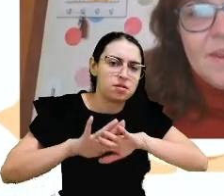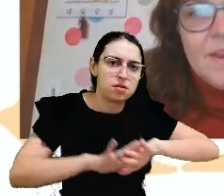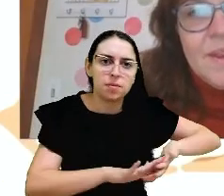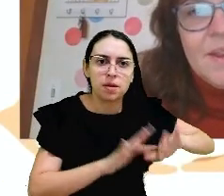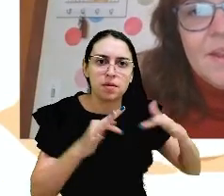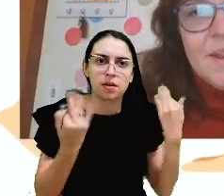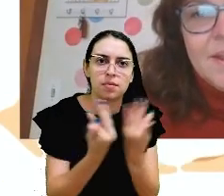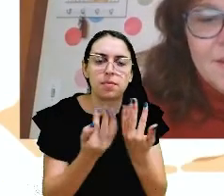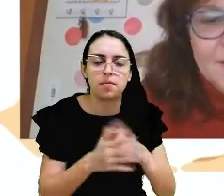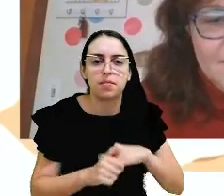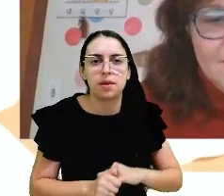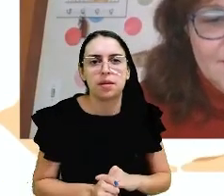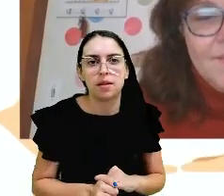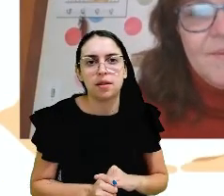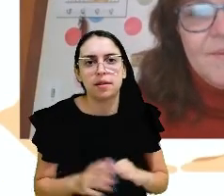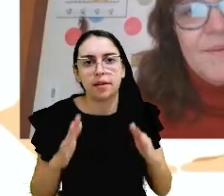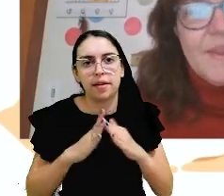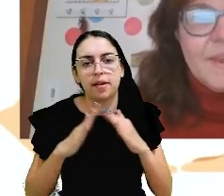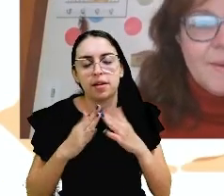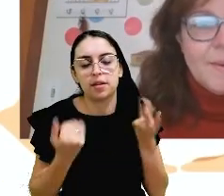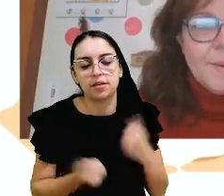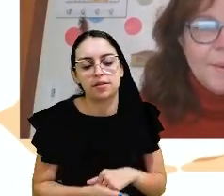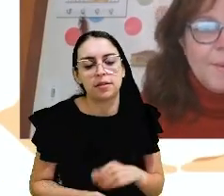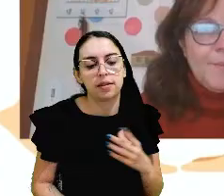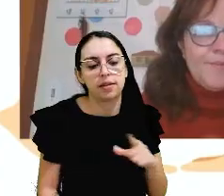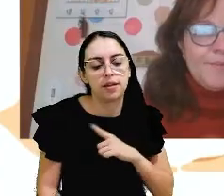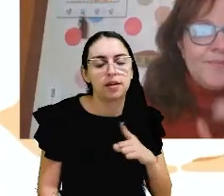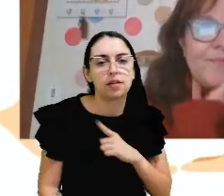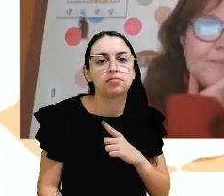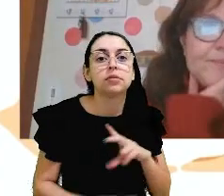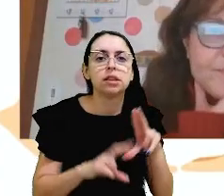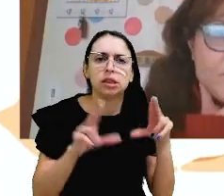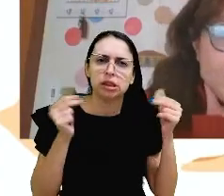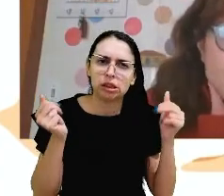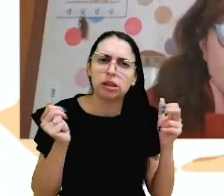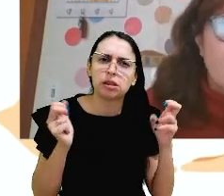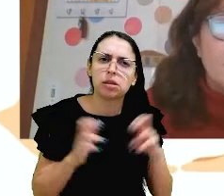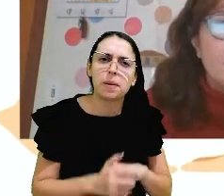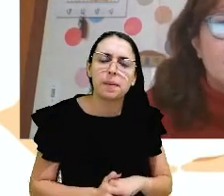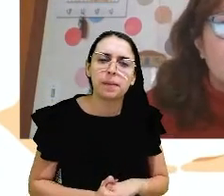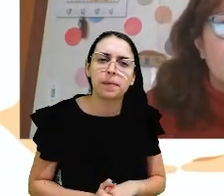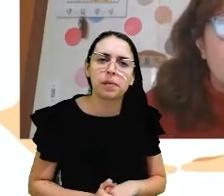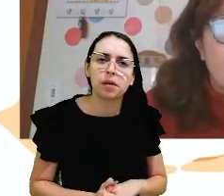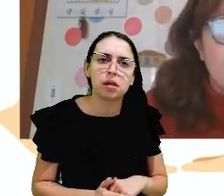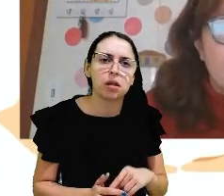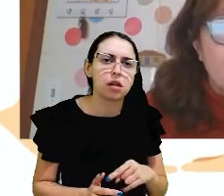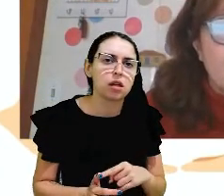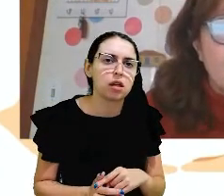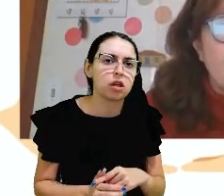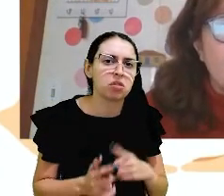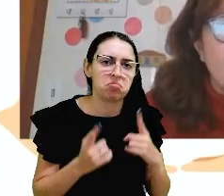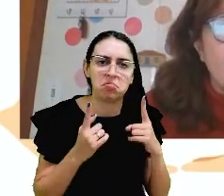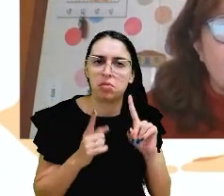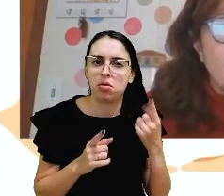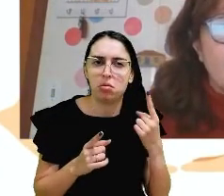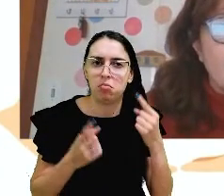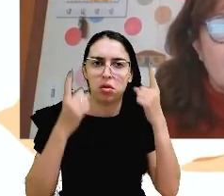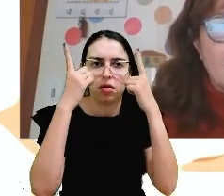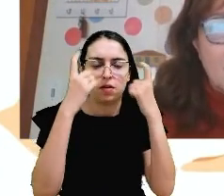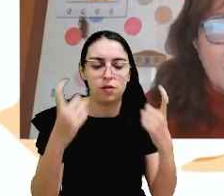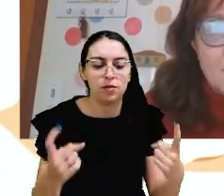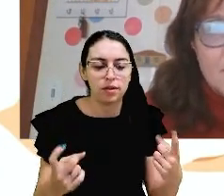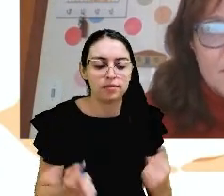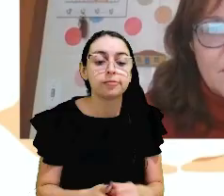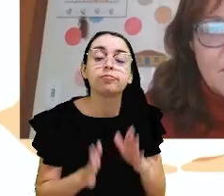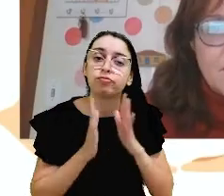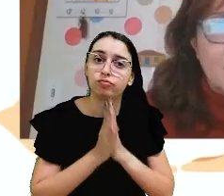de casa. Então, tem uma abordagem que ela é não violenta, posto que ela, na maioria